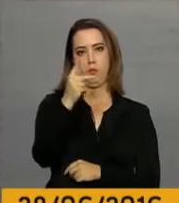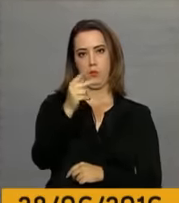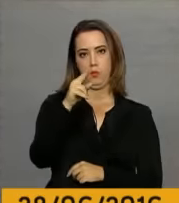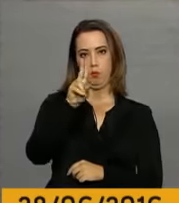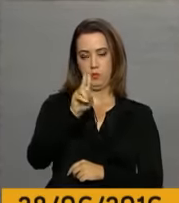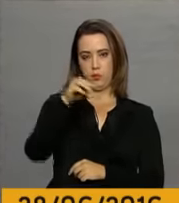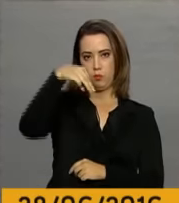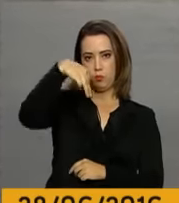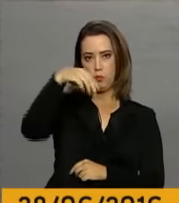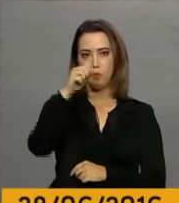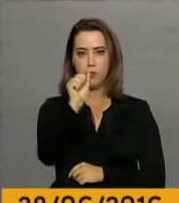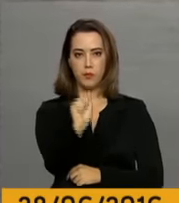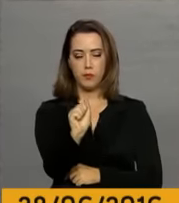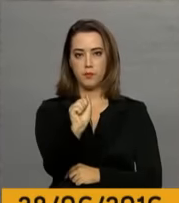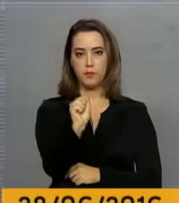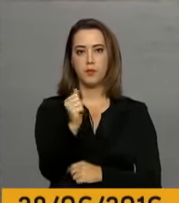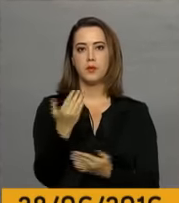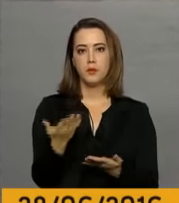pulma